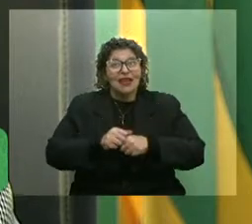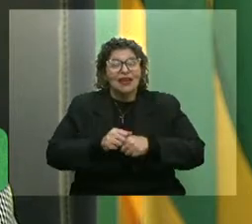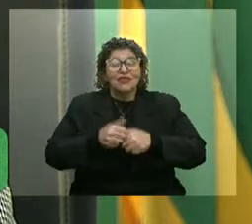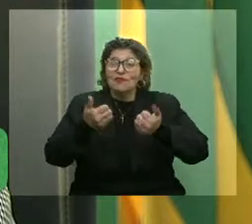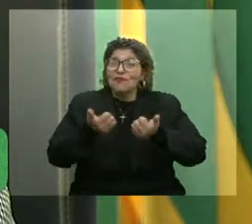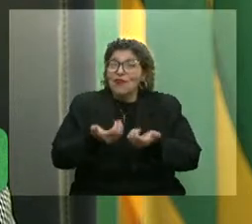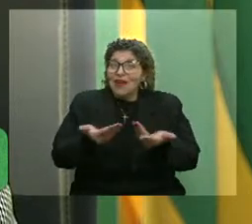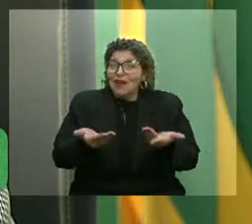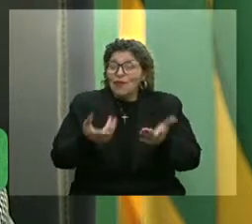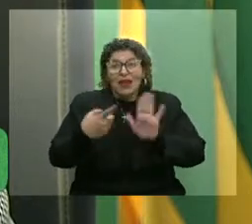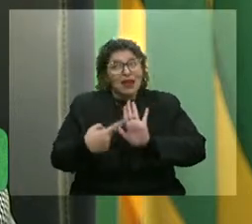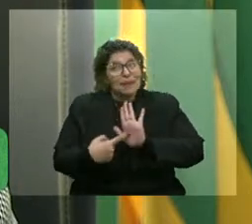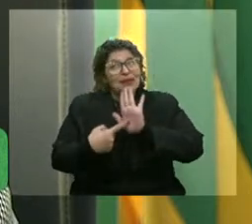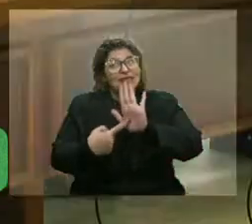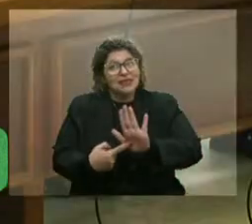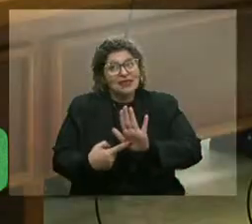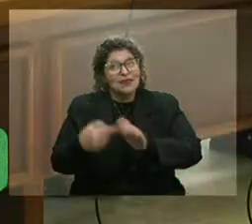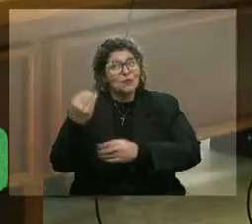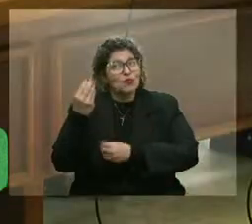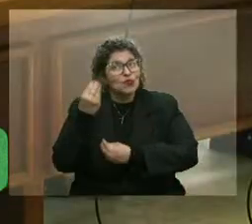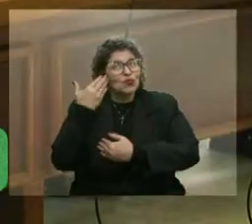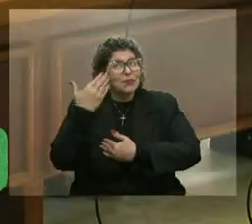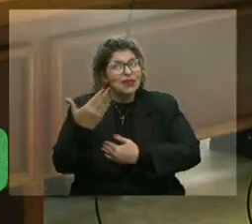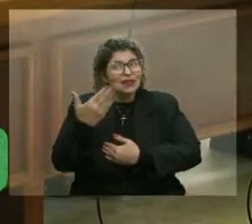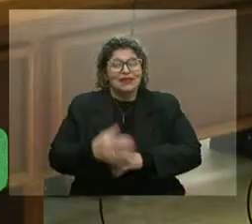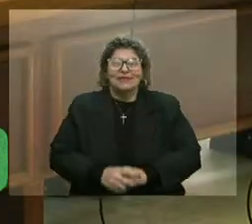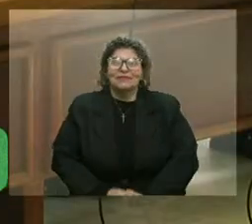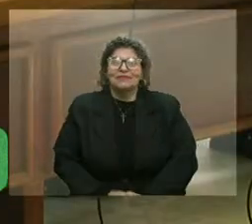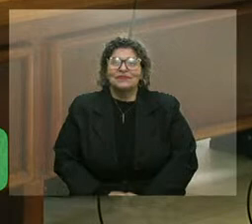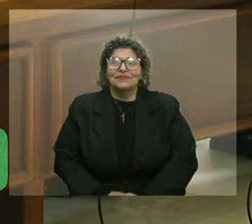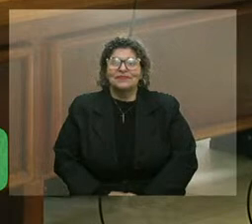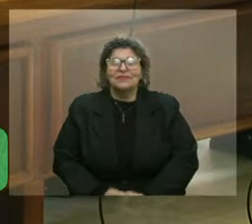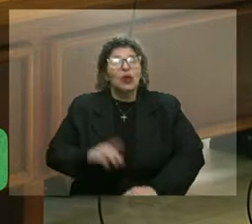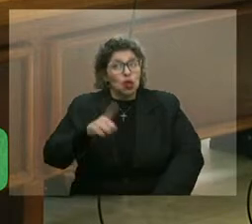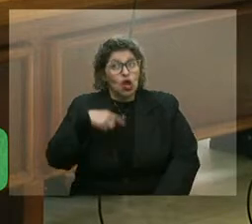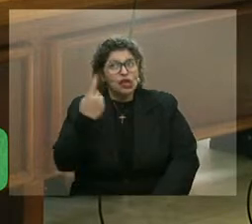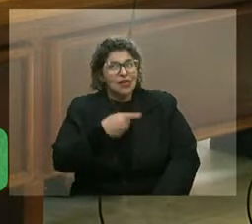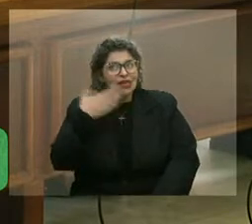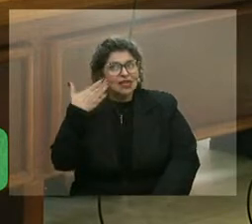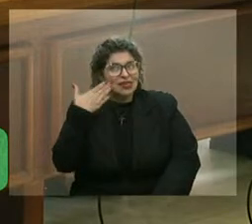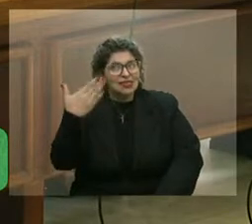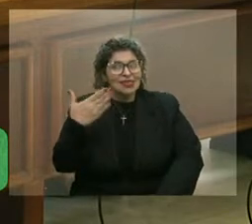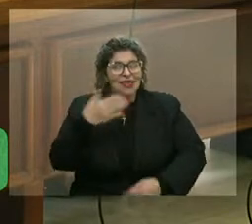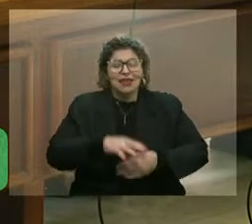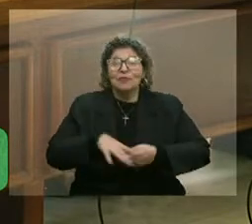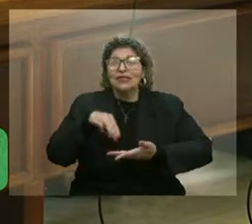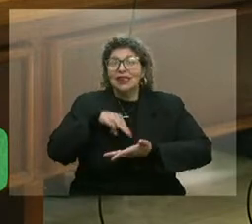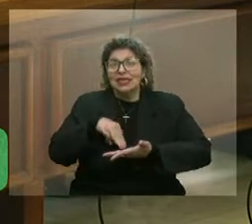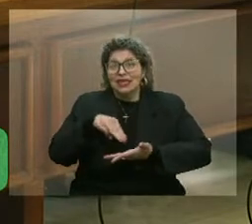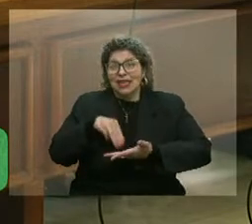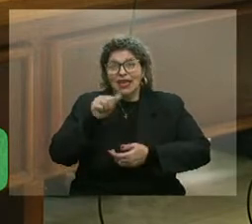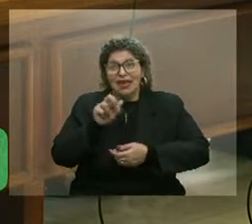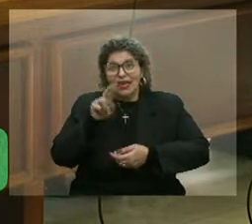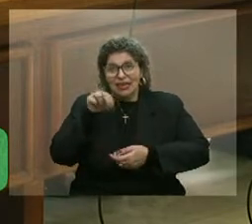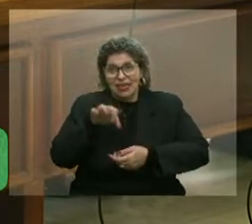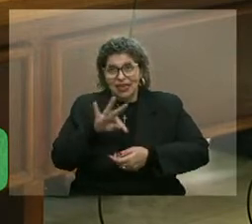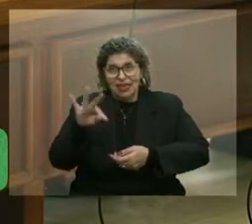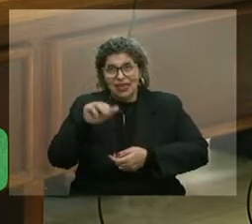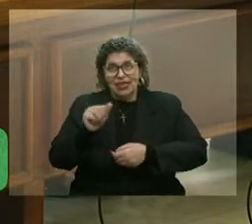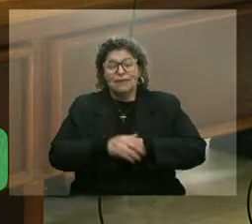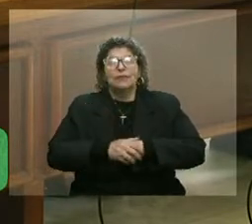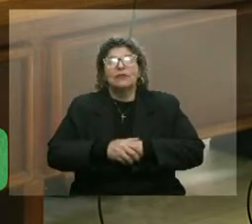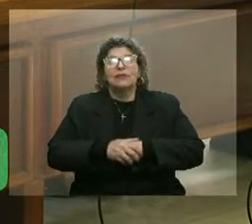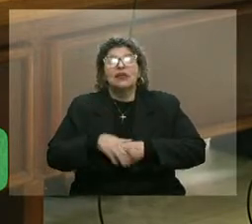foi apresentado. Obrigada. Nós que agradecemos, secretária Rita Bergman. Vamos ouvir agora, em nome dos